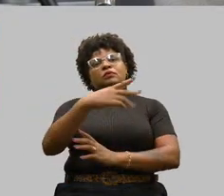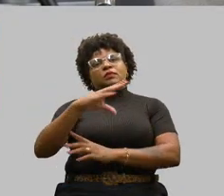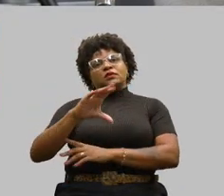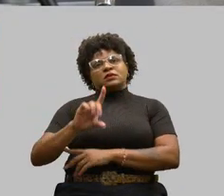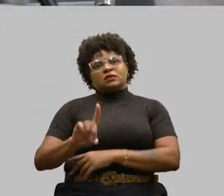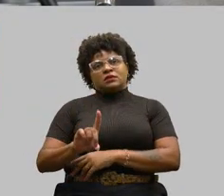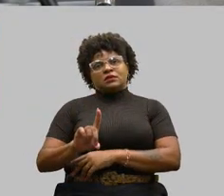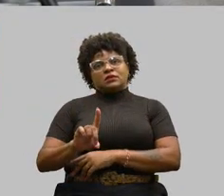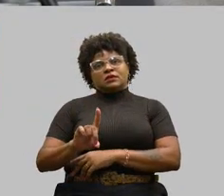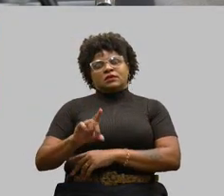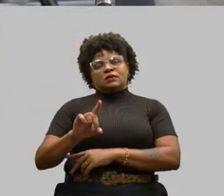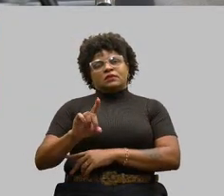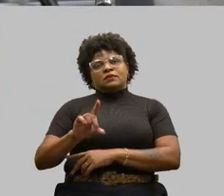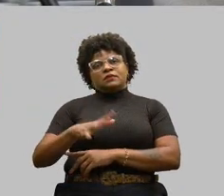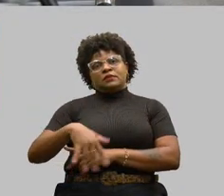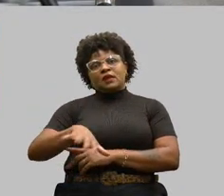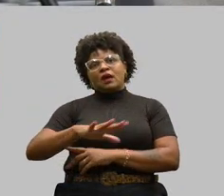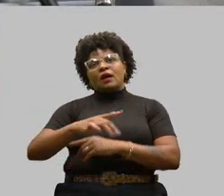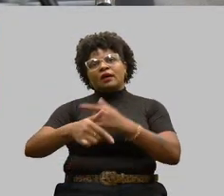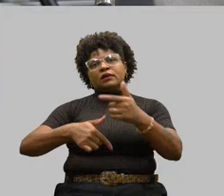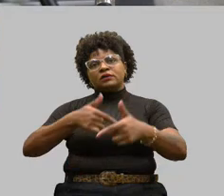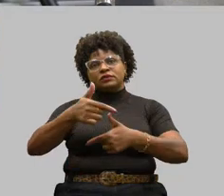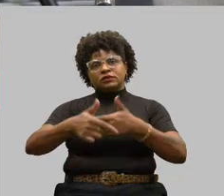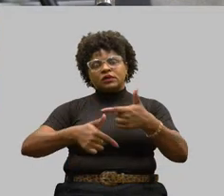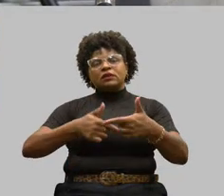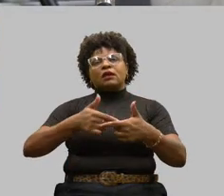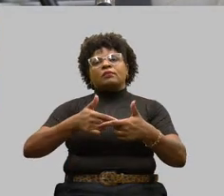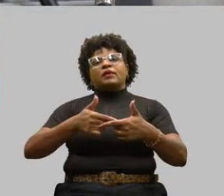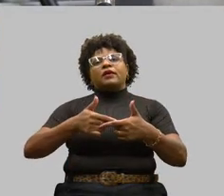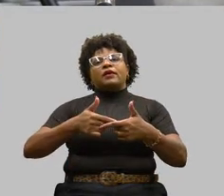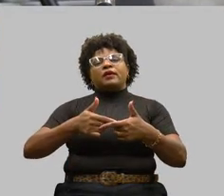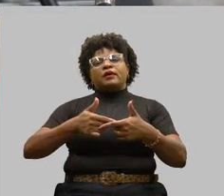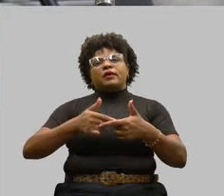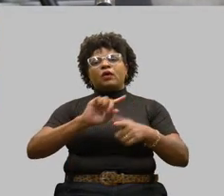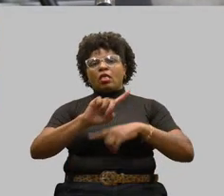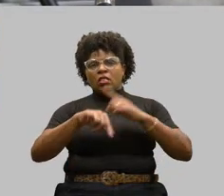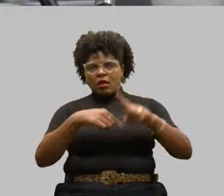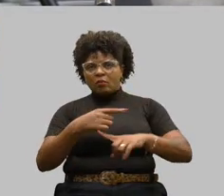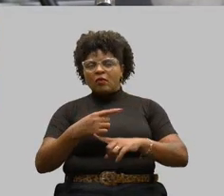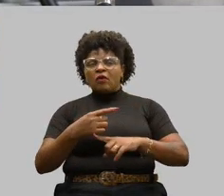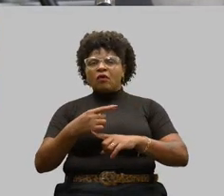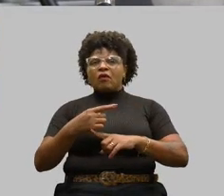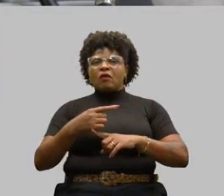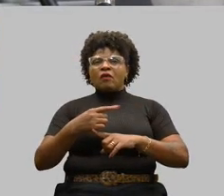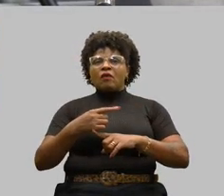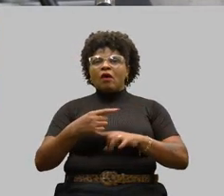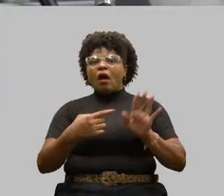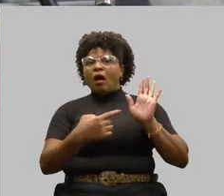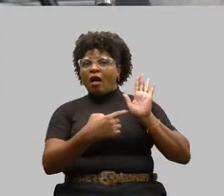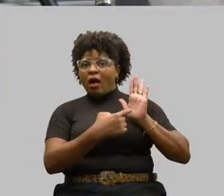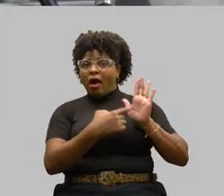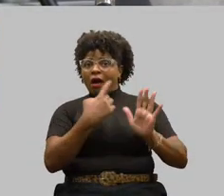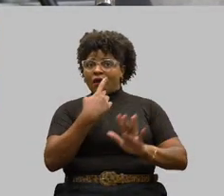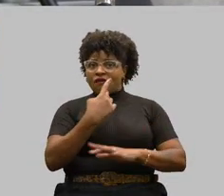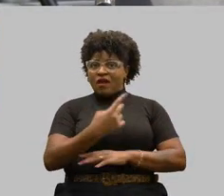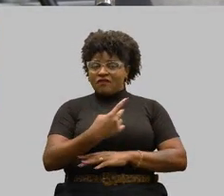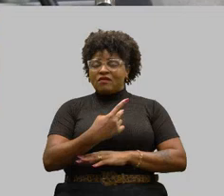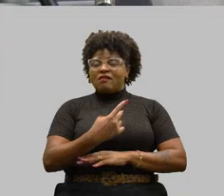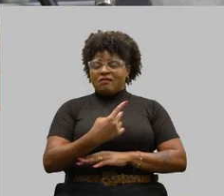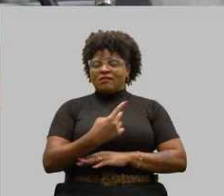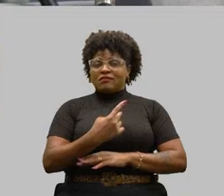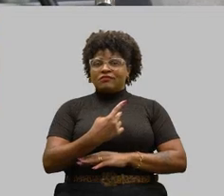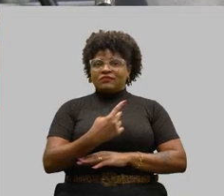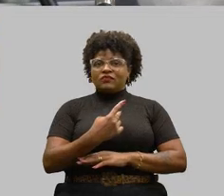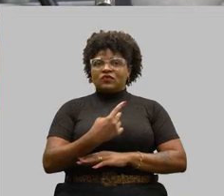no trabalho vai nos brindar com a sua fala que tenho certeza que vai vai trazer os elementos para que a gente compreenda